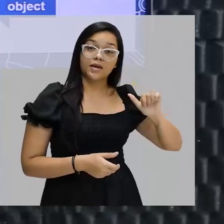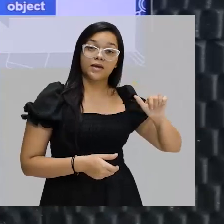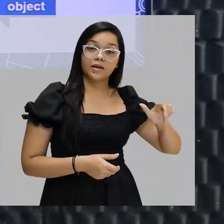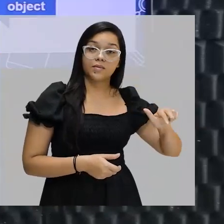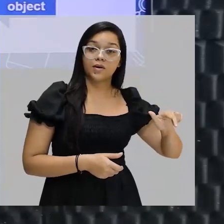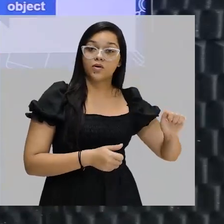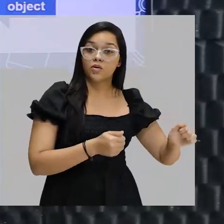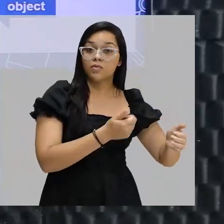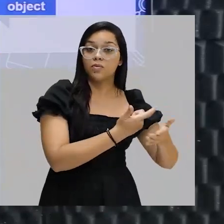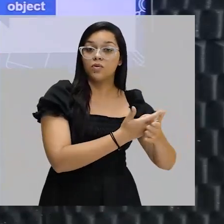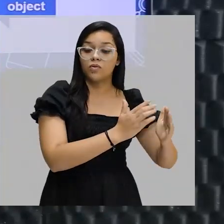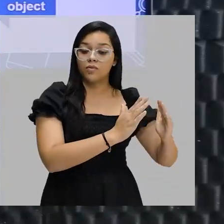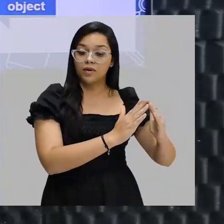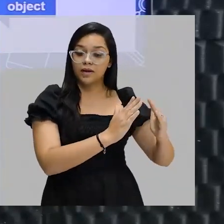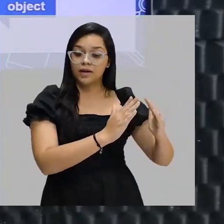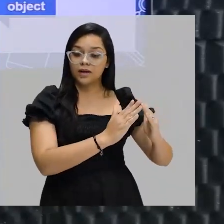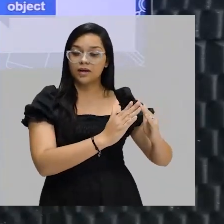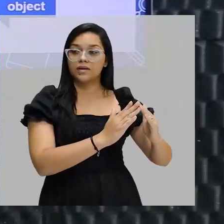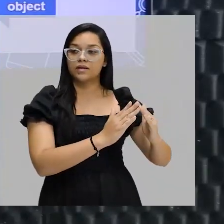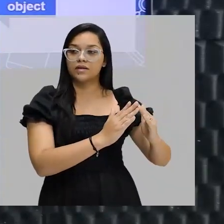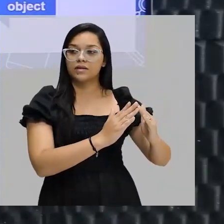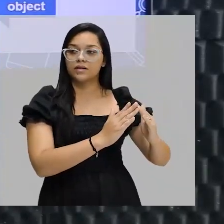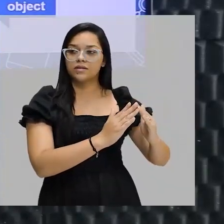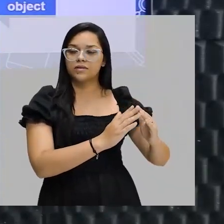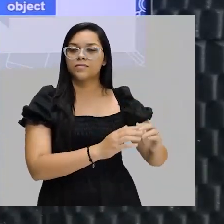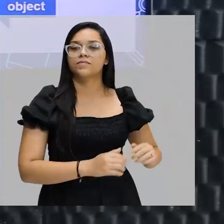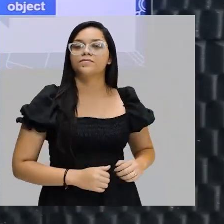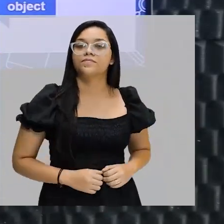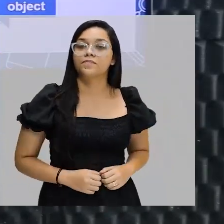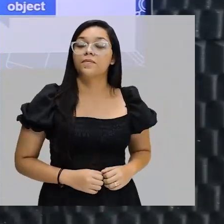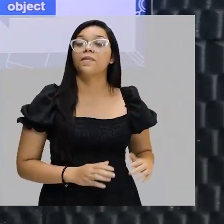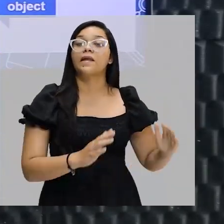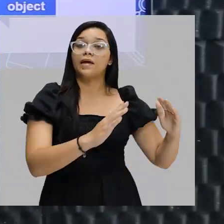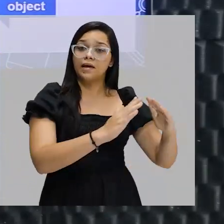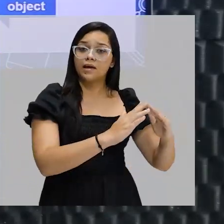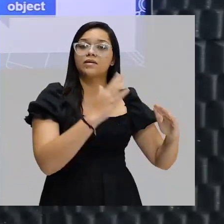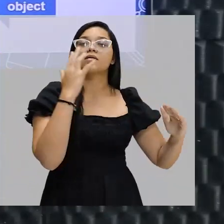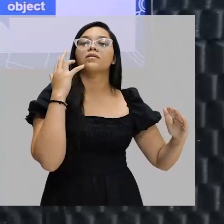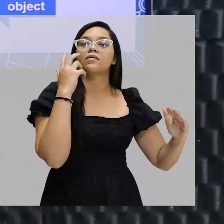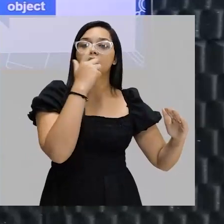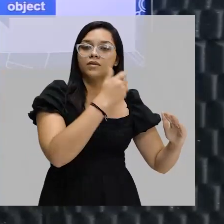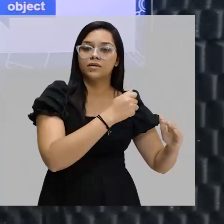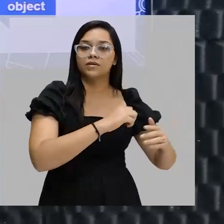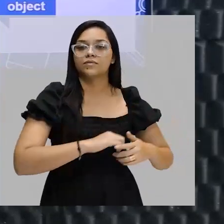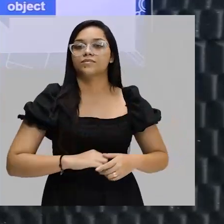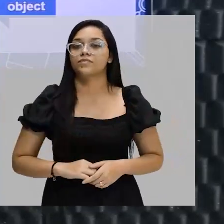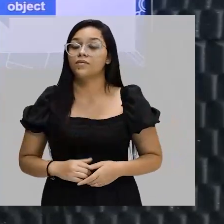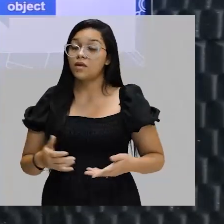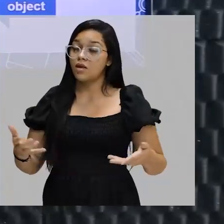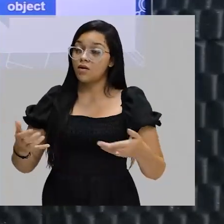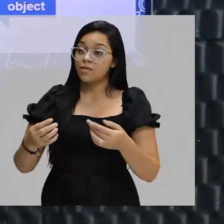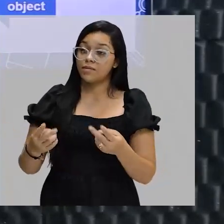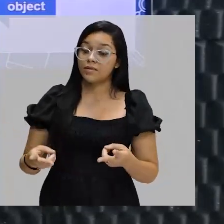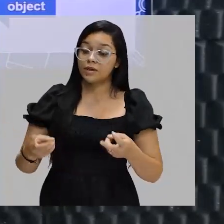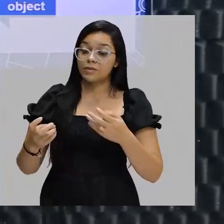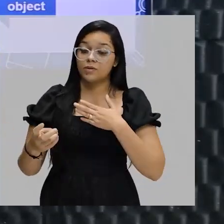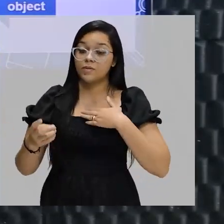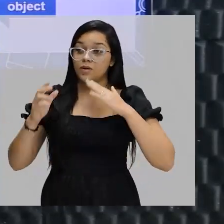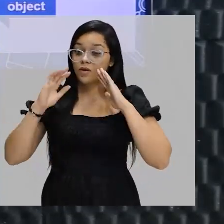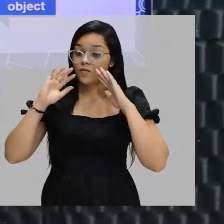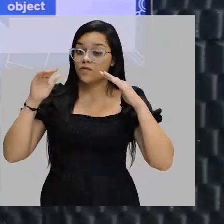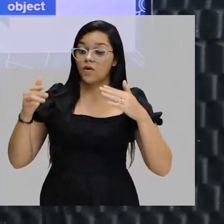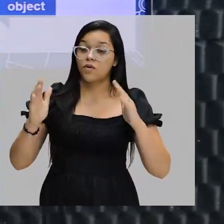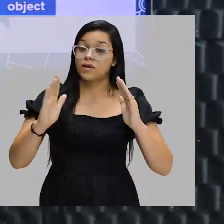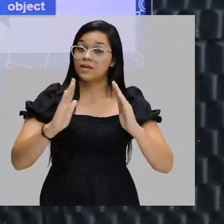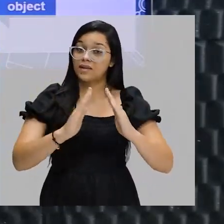The house is beautiful. A casa é bonita. Então, Então, perceba que agora o meu foco é